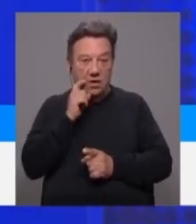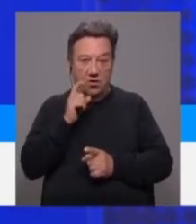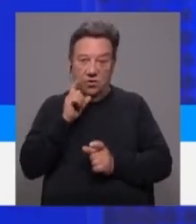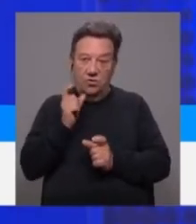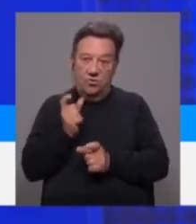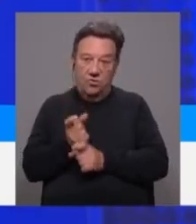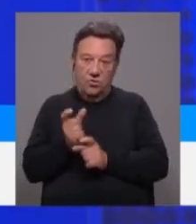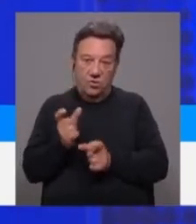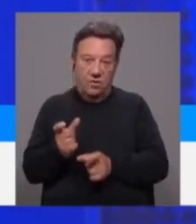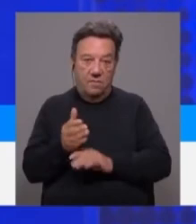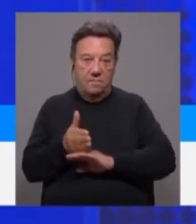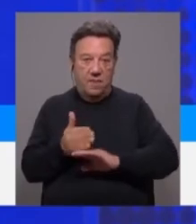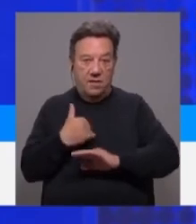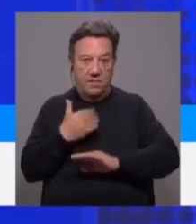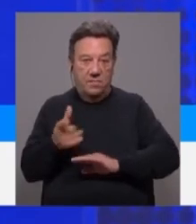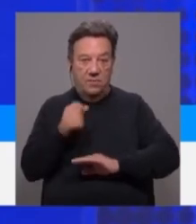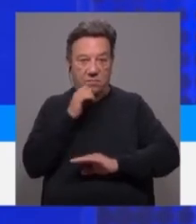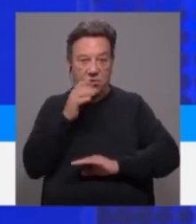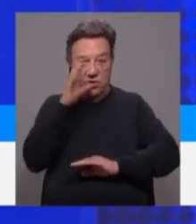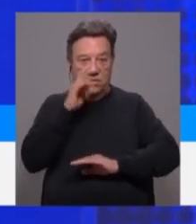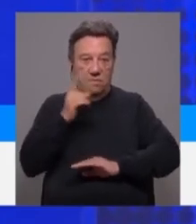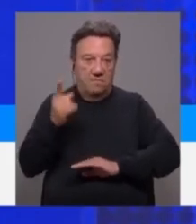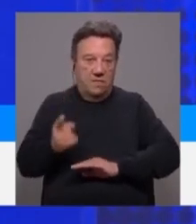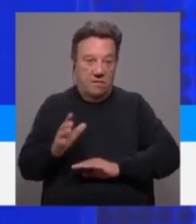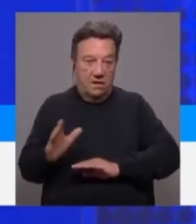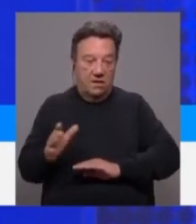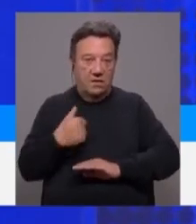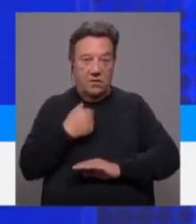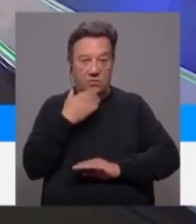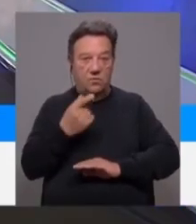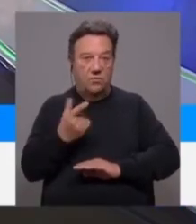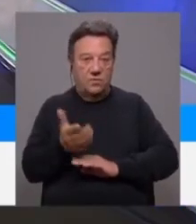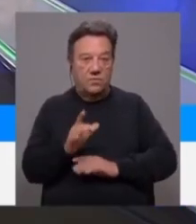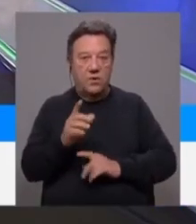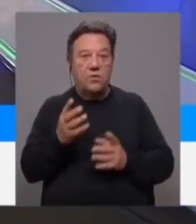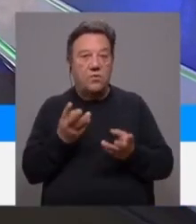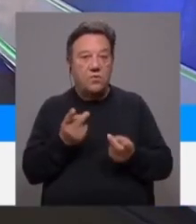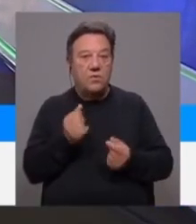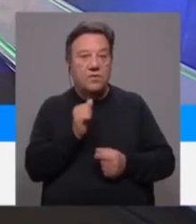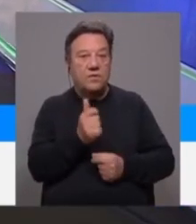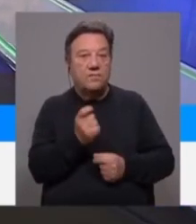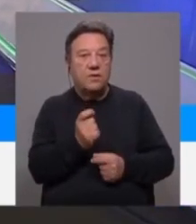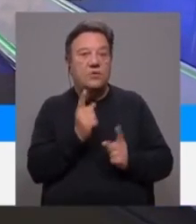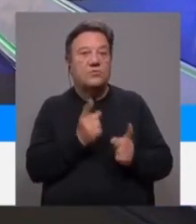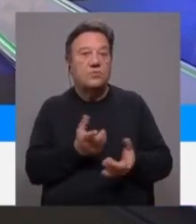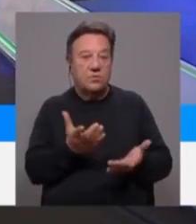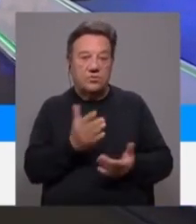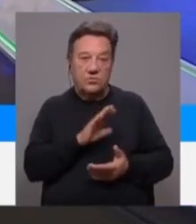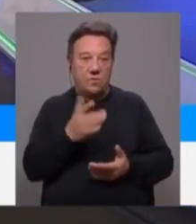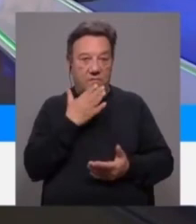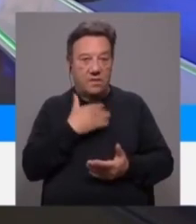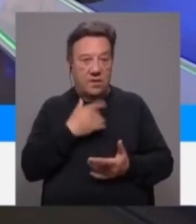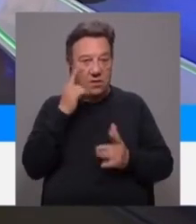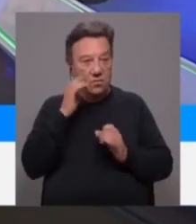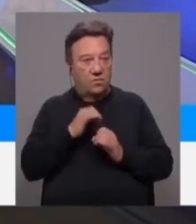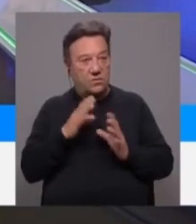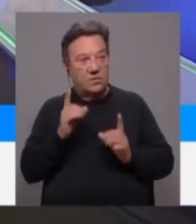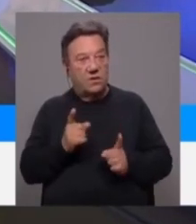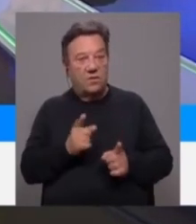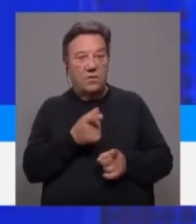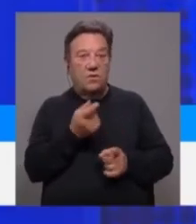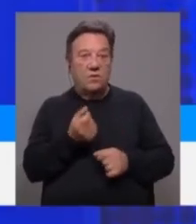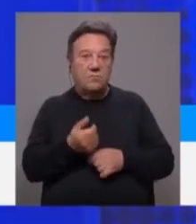garantir o controle da parte da empresa que permite ao estado demandante o qual é as quais são as contas do bloco de esquerda ou seja só para termos uma noção